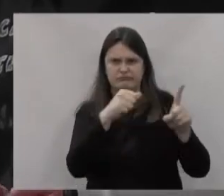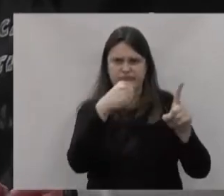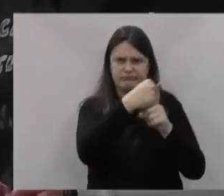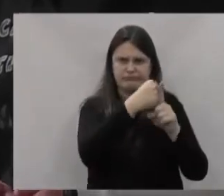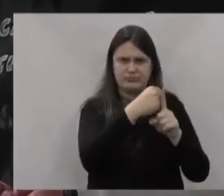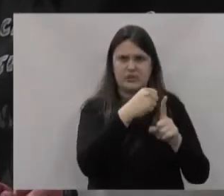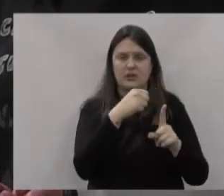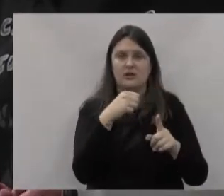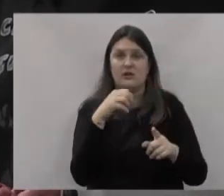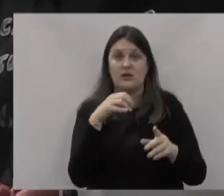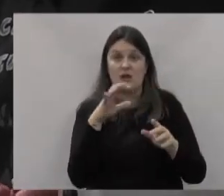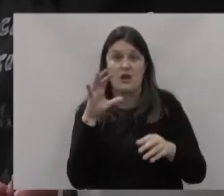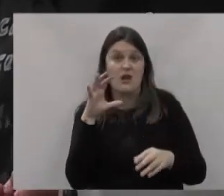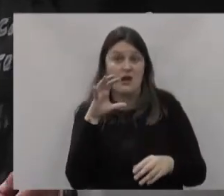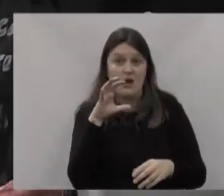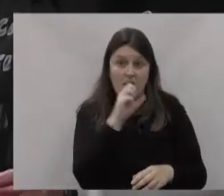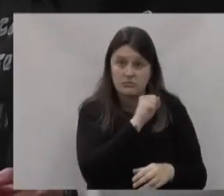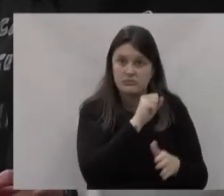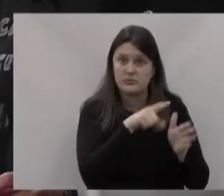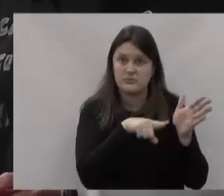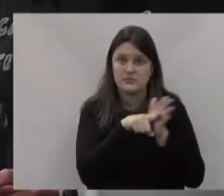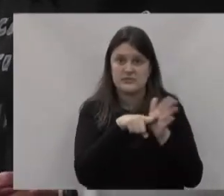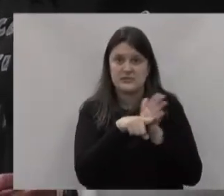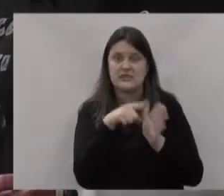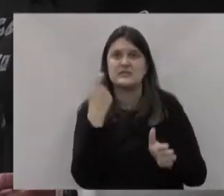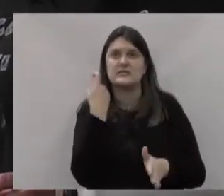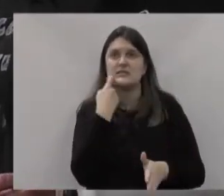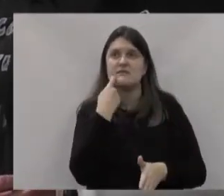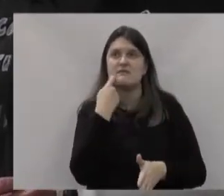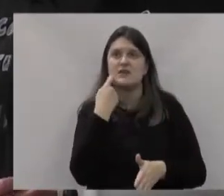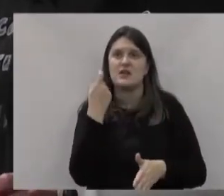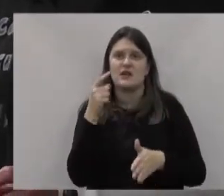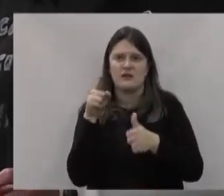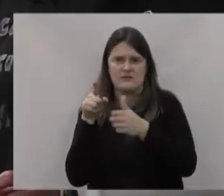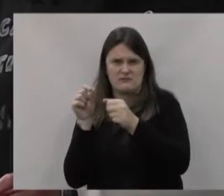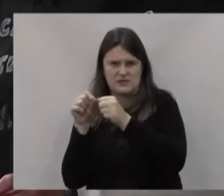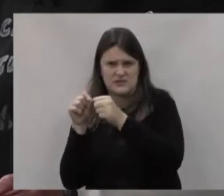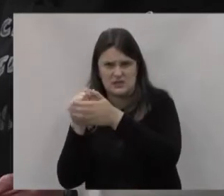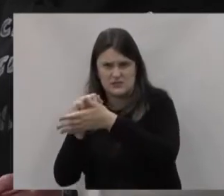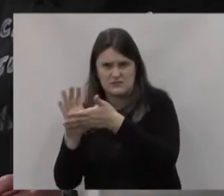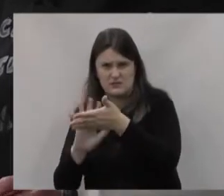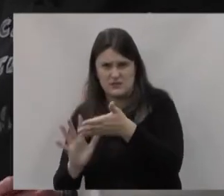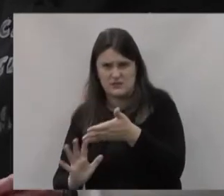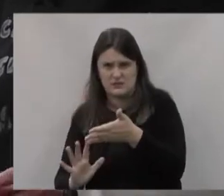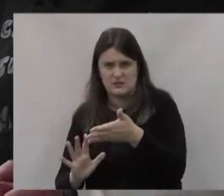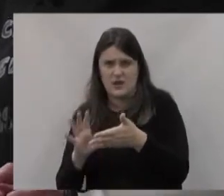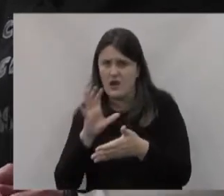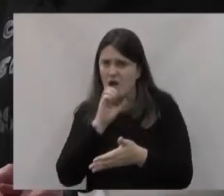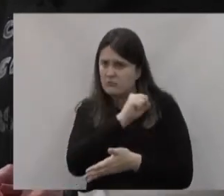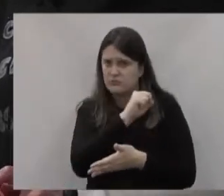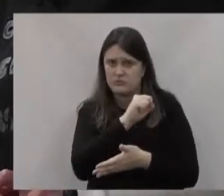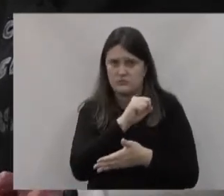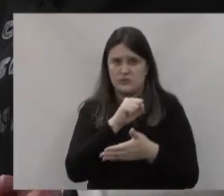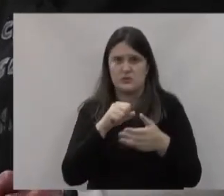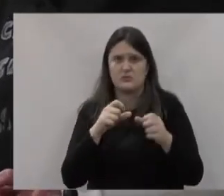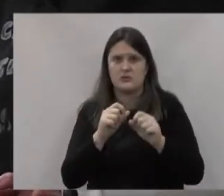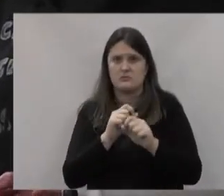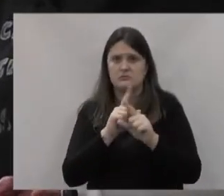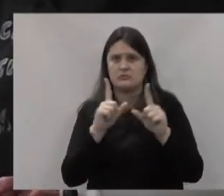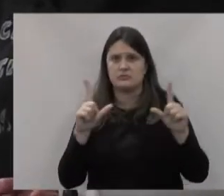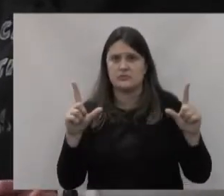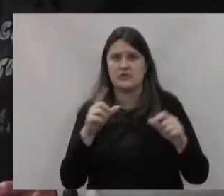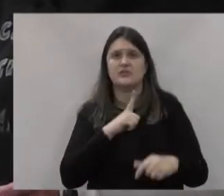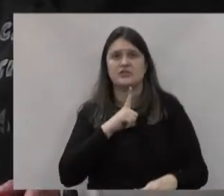numa pesquisa rápida, na escola, na sexta-feira que a gente foi fazer atividade, rapidinha mesmo, a gente entrou e